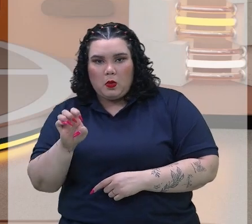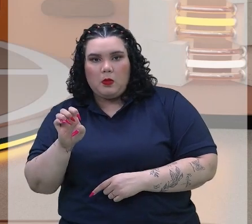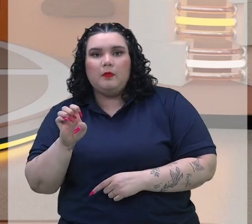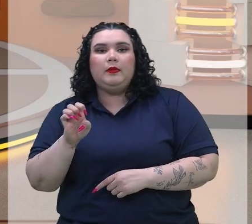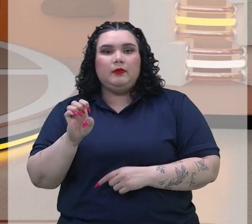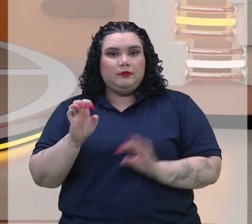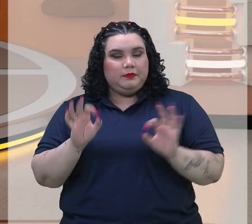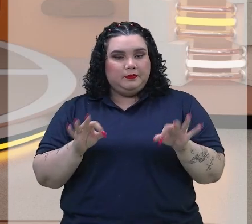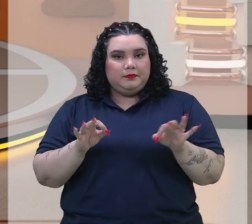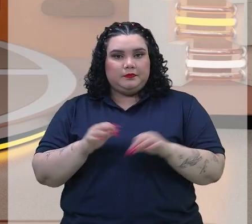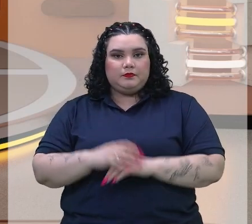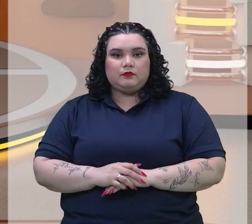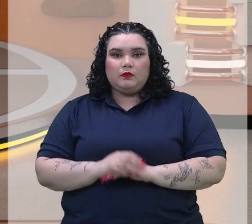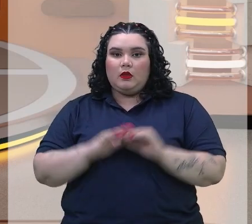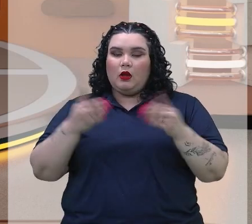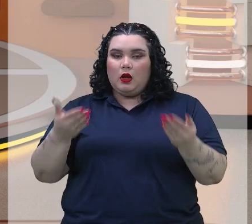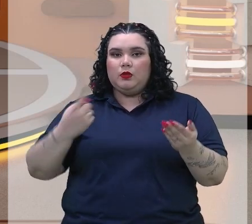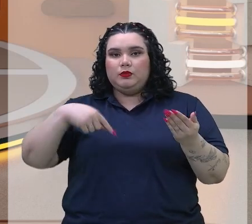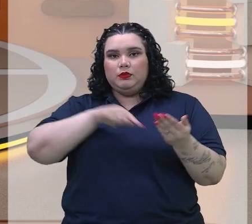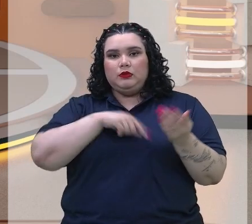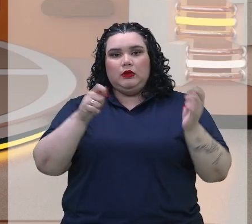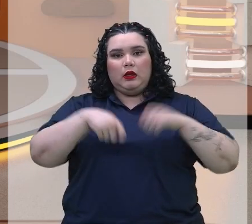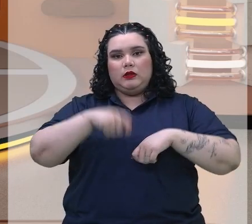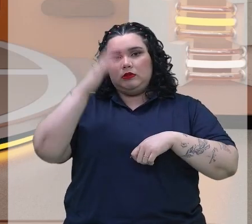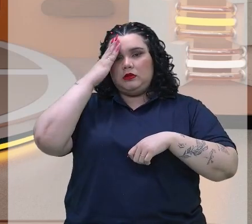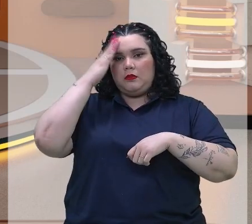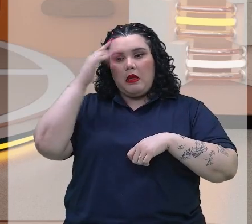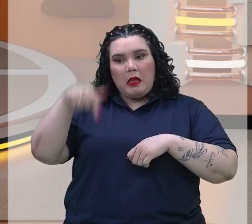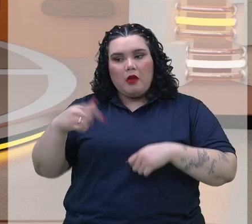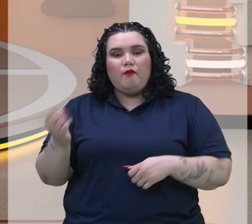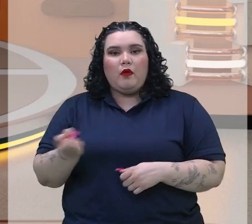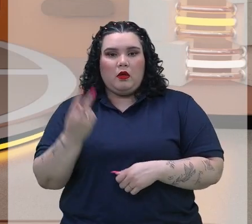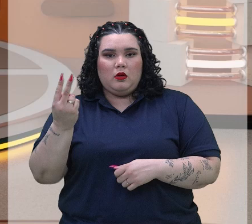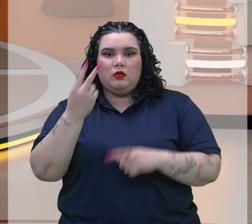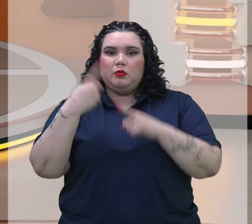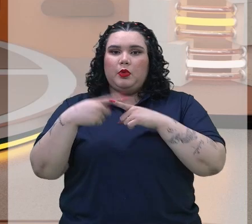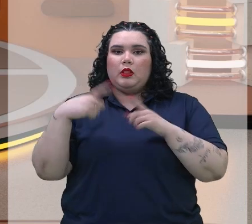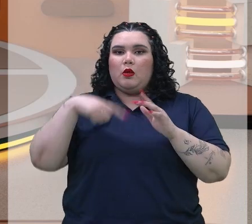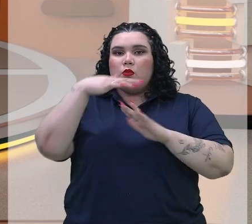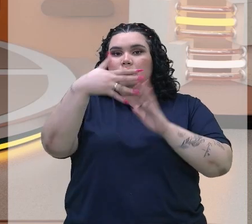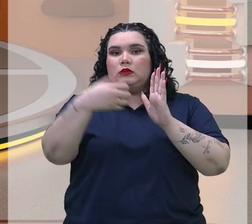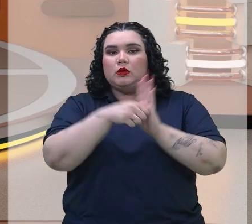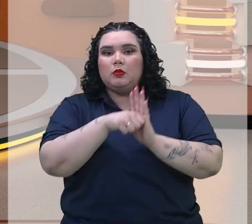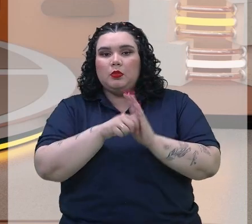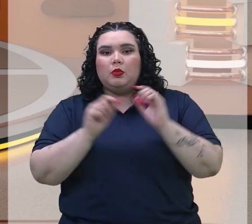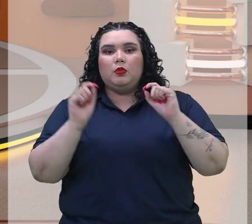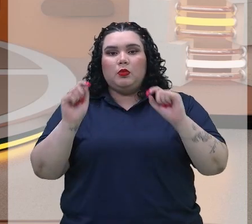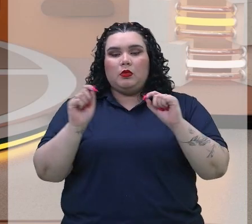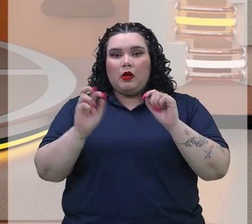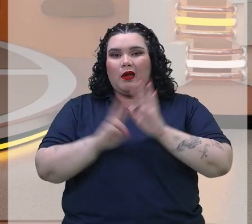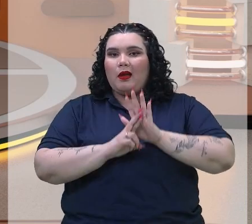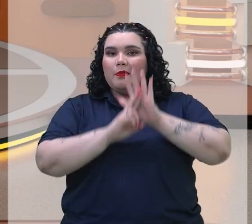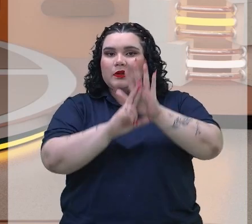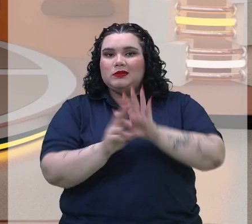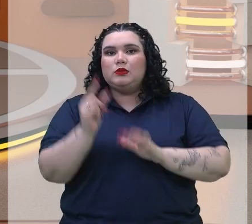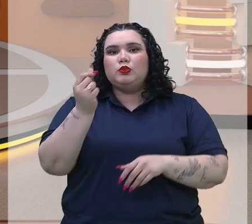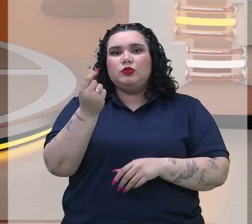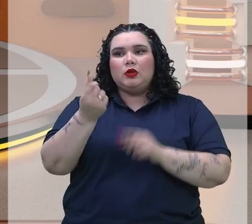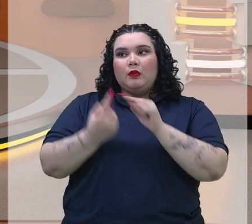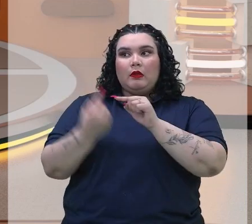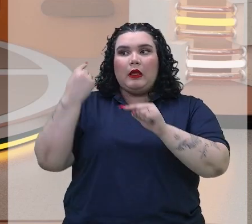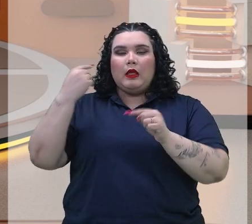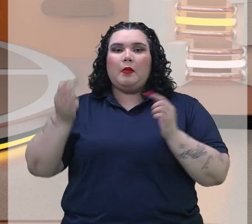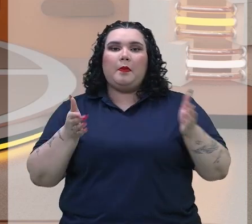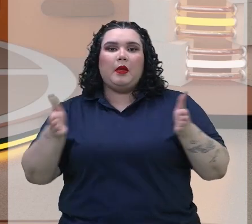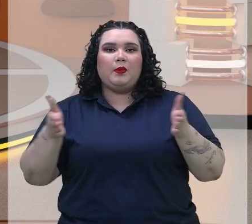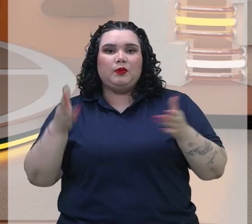precioso. Então a gente pode dizer que elas eram preciosas porque simbolizavam de fato o dinheiro naquele momento